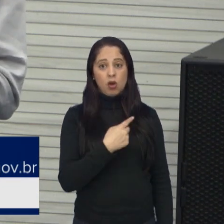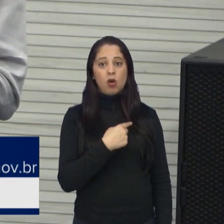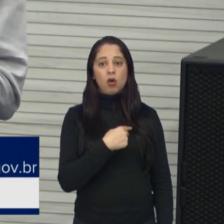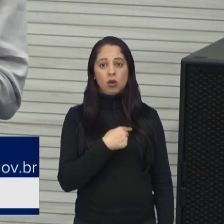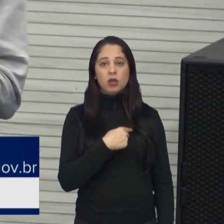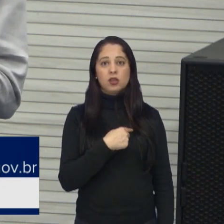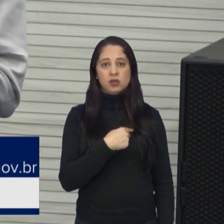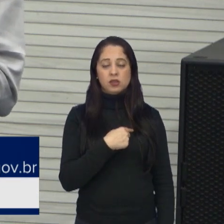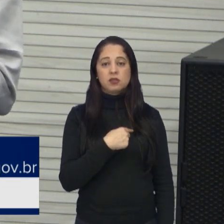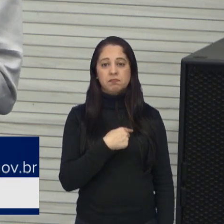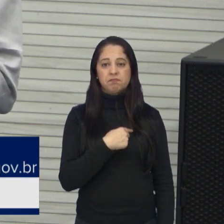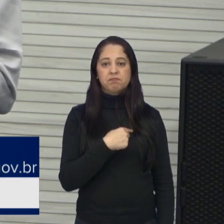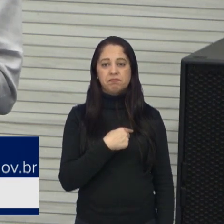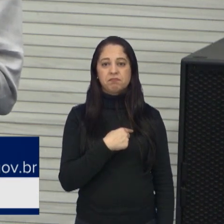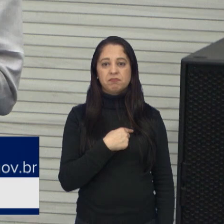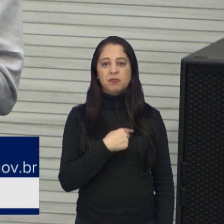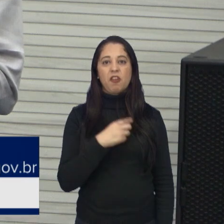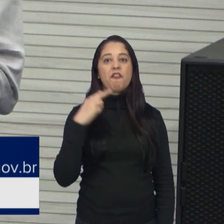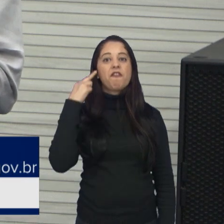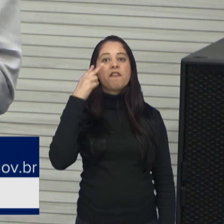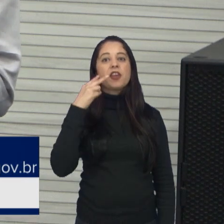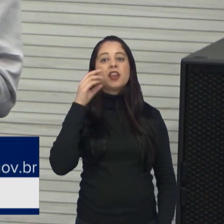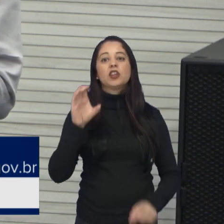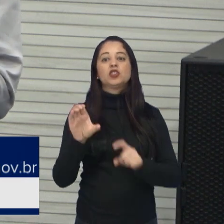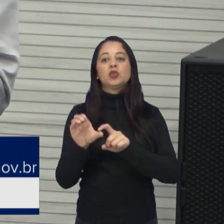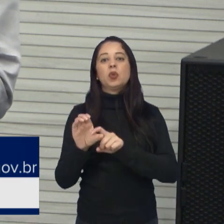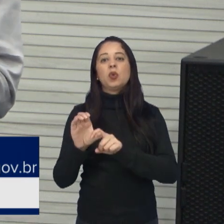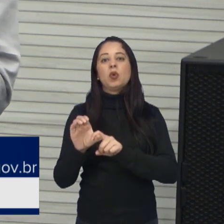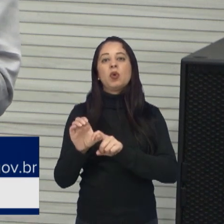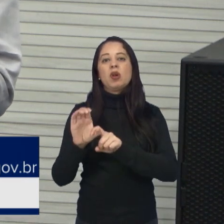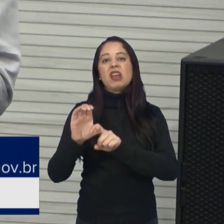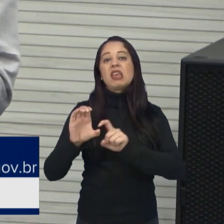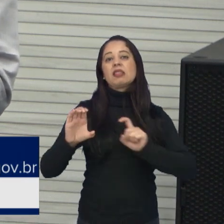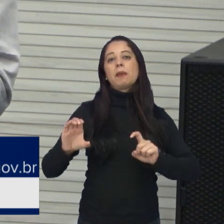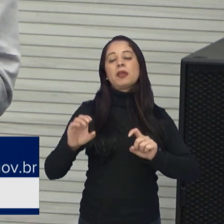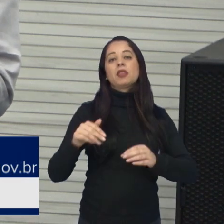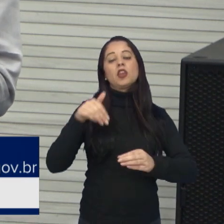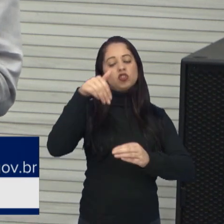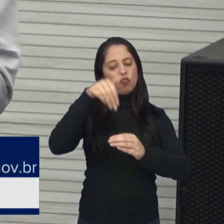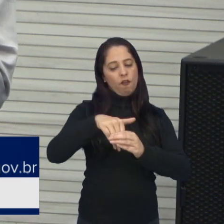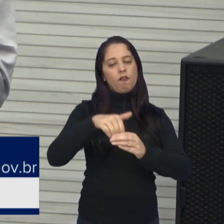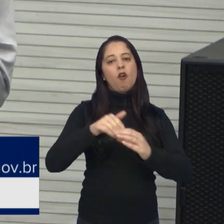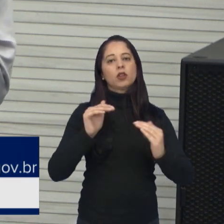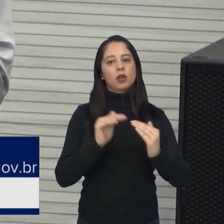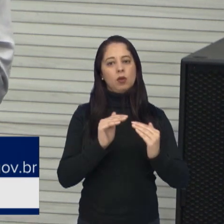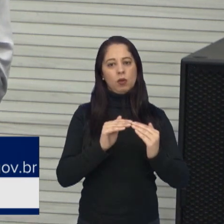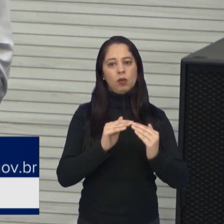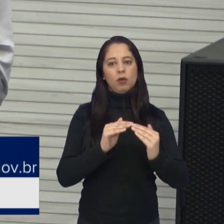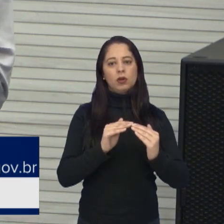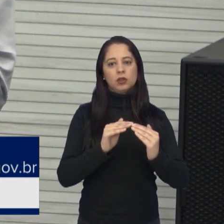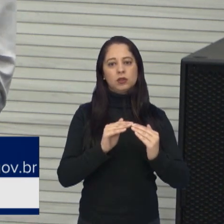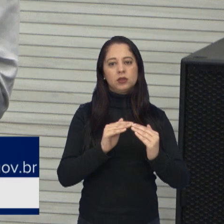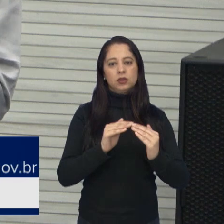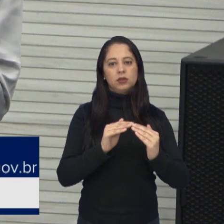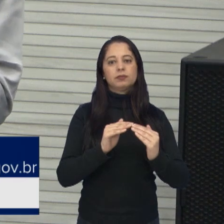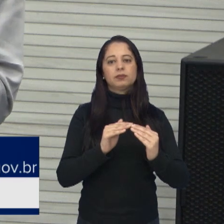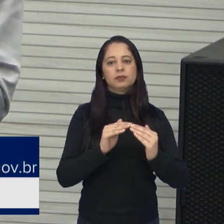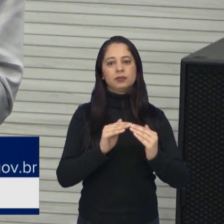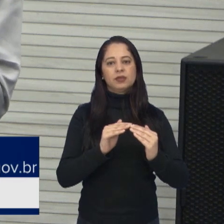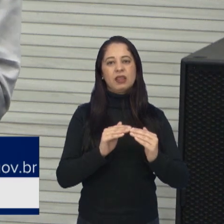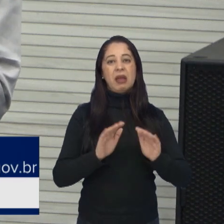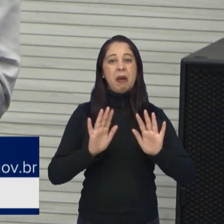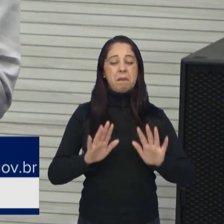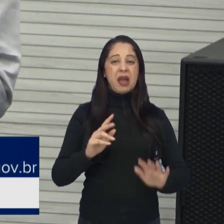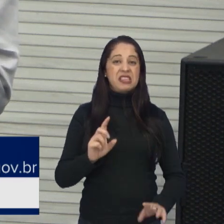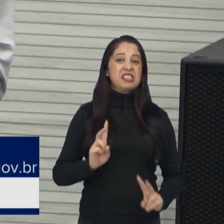ou independente ou oposição, votamos favorável ao projeto. E nós que levamos o selo de quanto